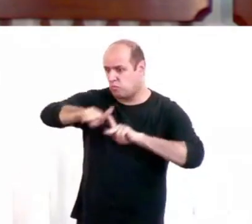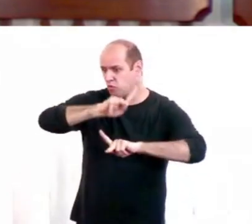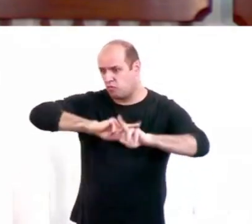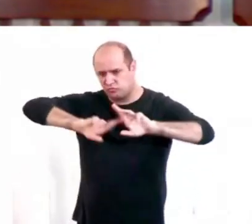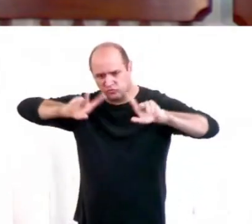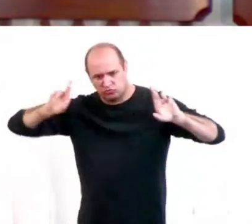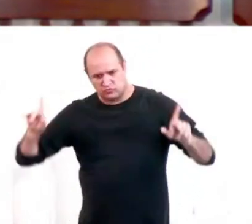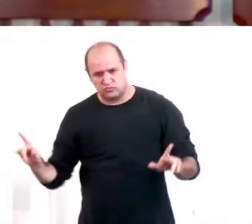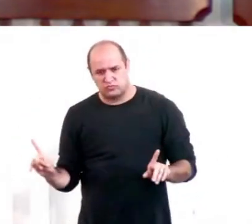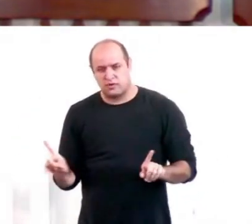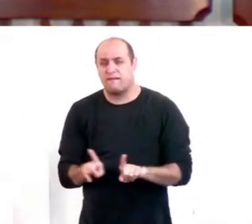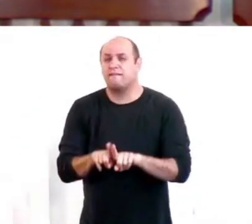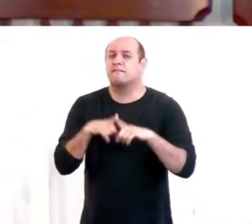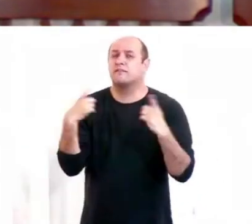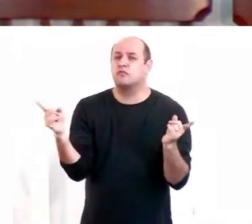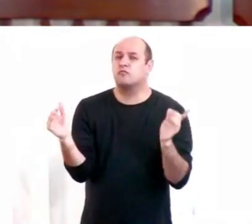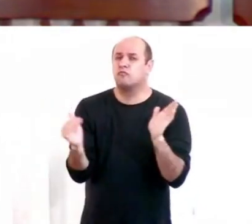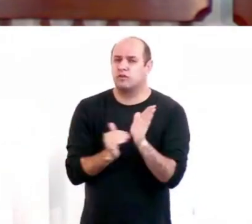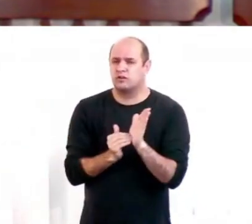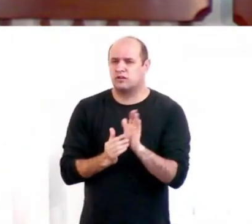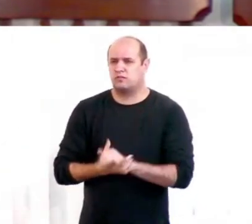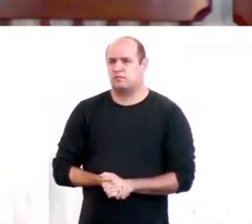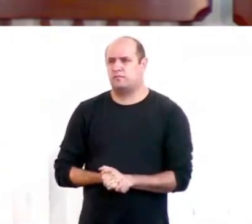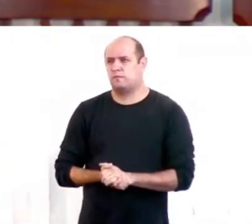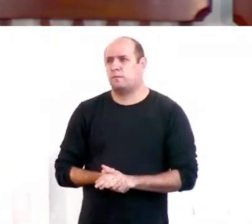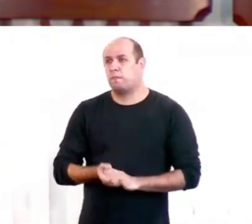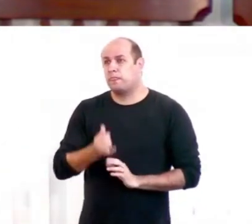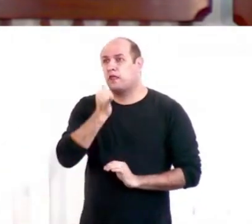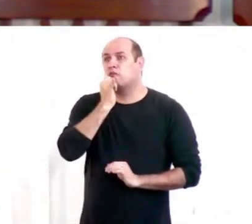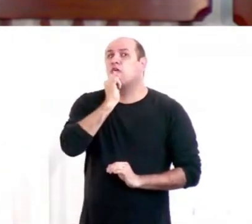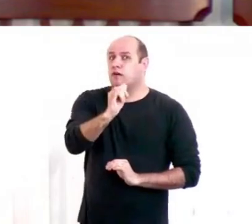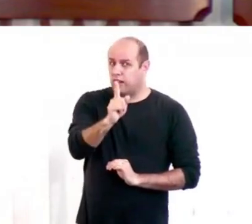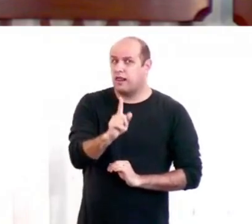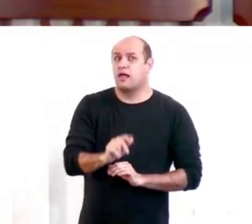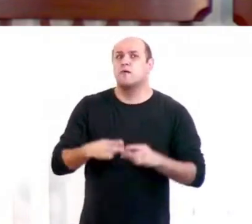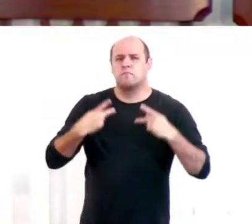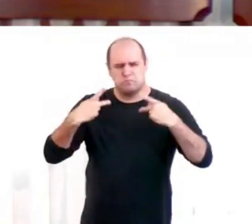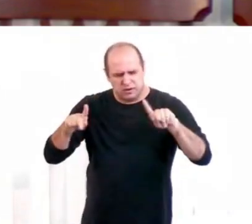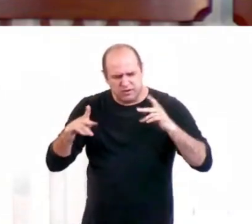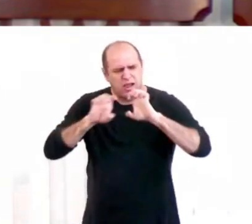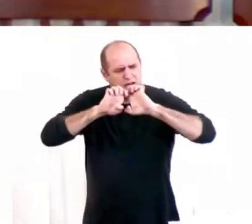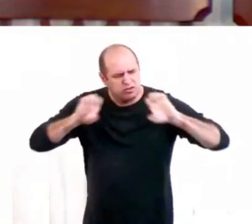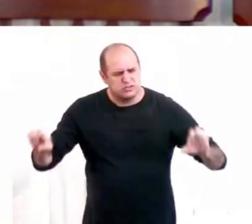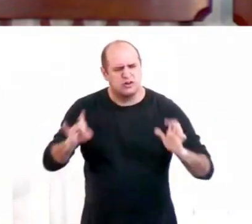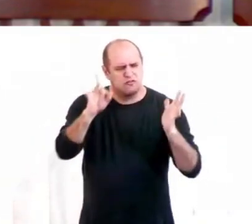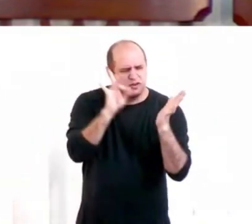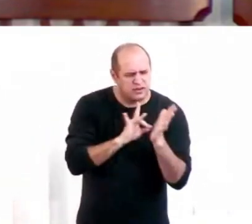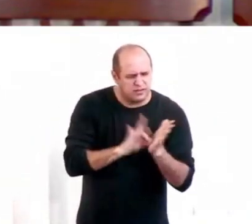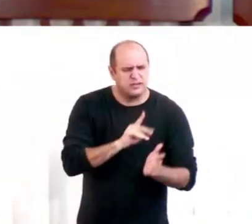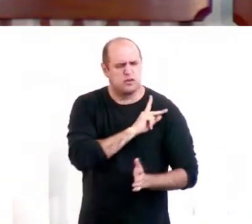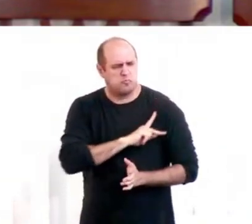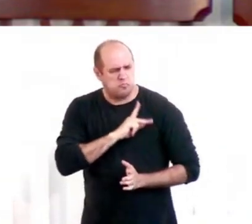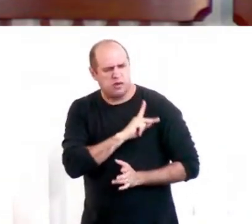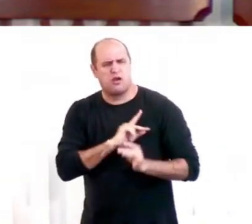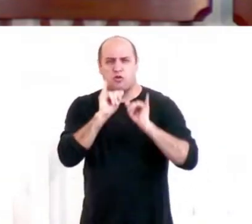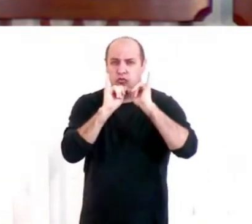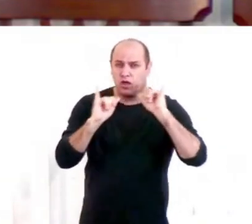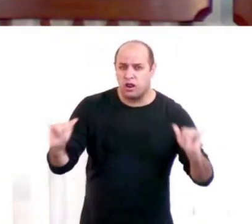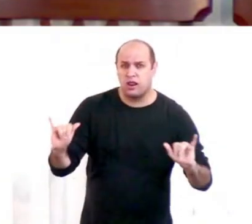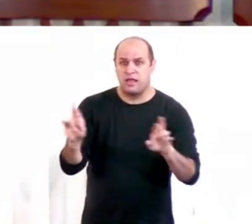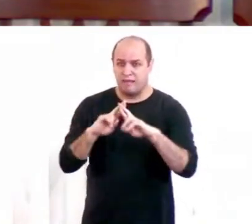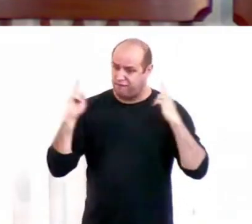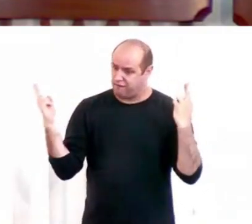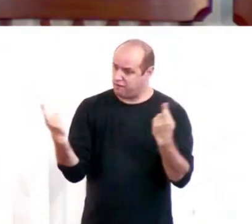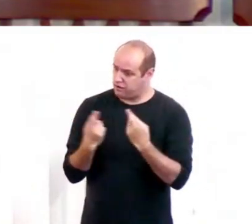fim. Meu irmão, vou repetir. E será pregado este evangelho verdadeiro que Paulo está comentando, do reino de